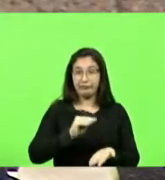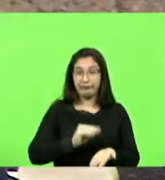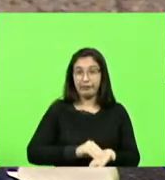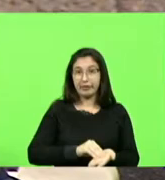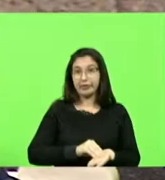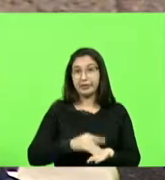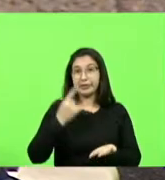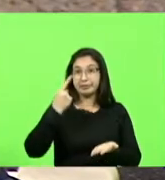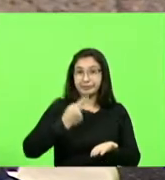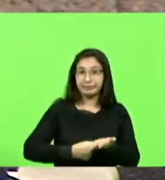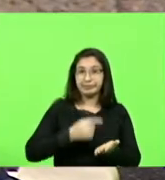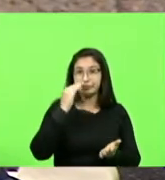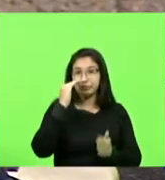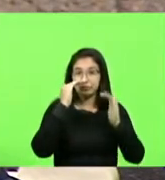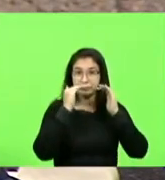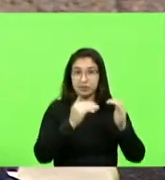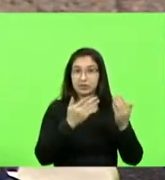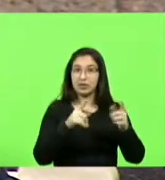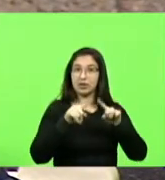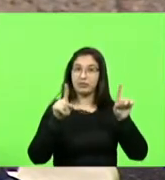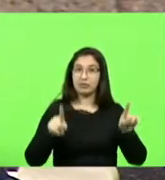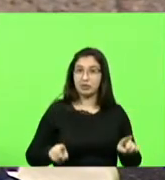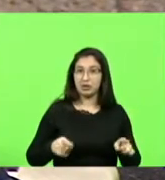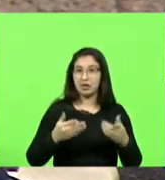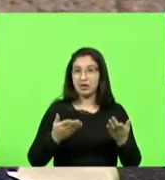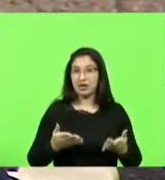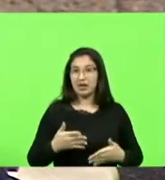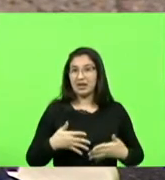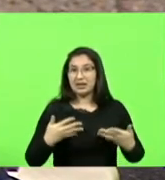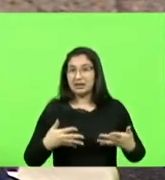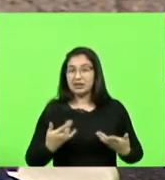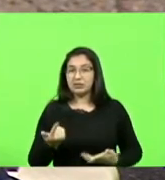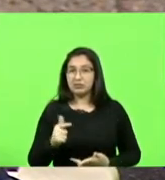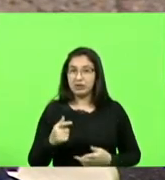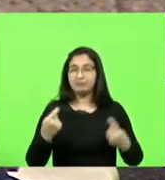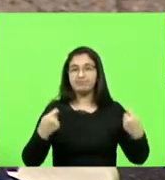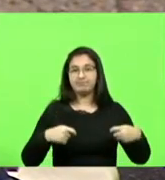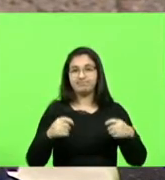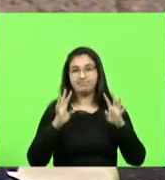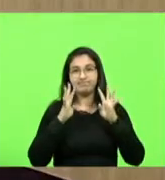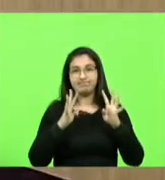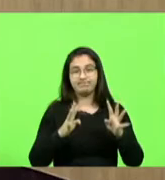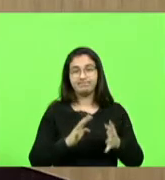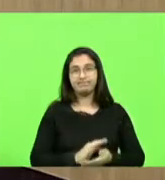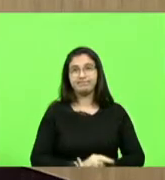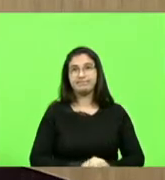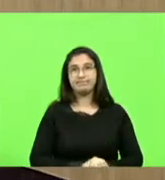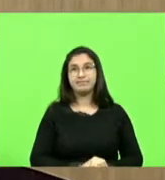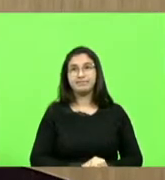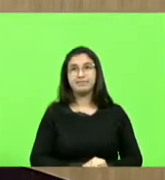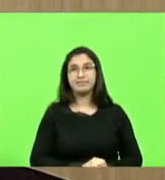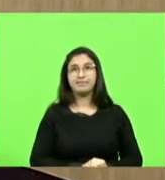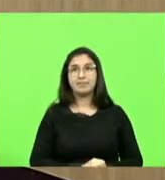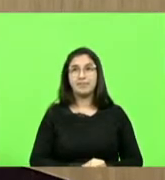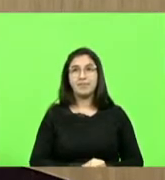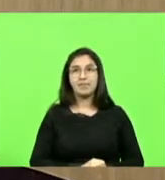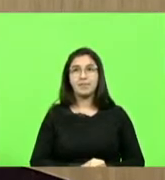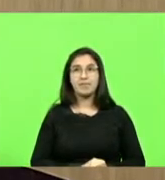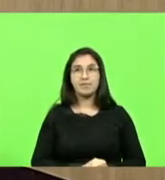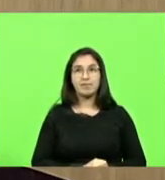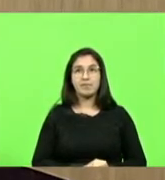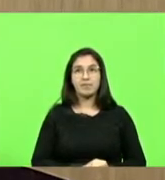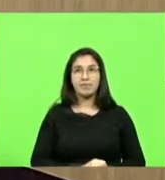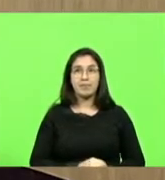com o funcionário que está desmotivado. Então isso precisa ser revisto. Obrigado, presidente. Presidente, questão de ordem,